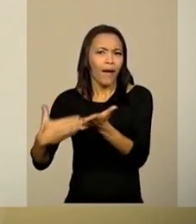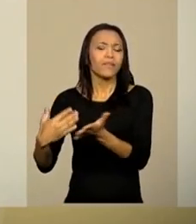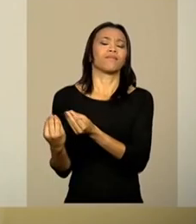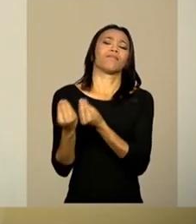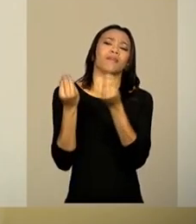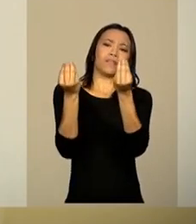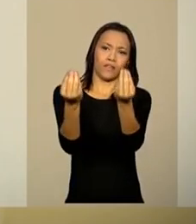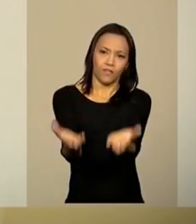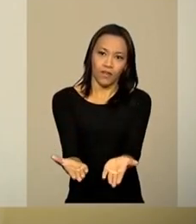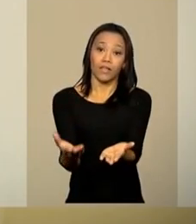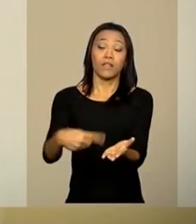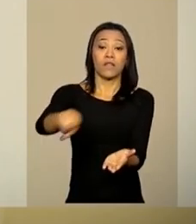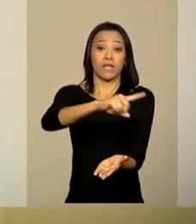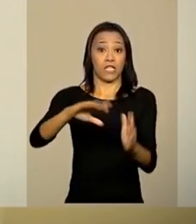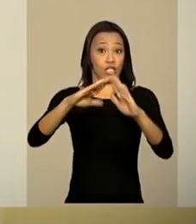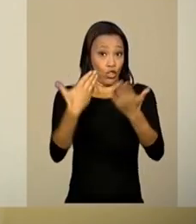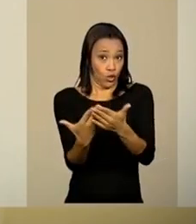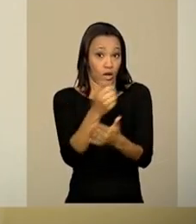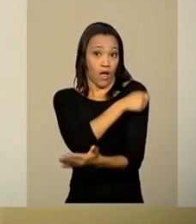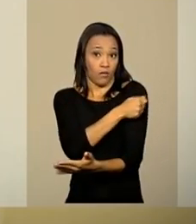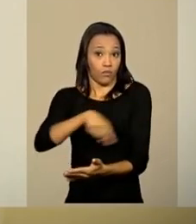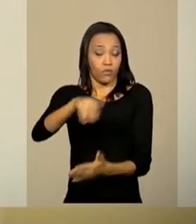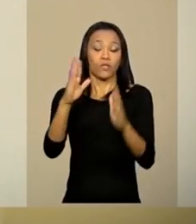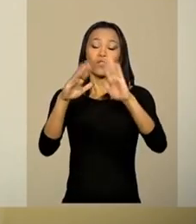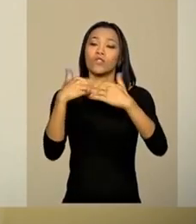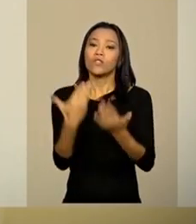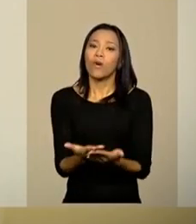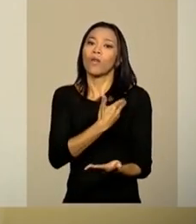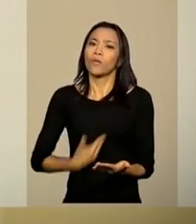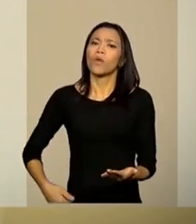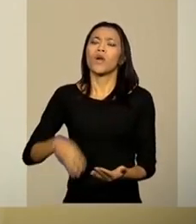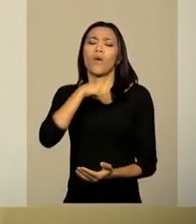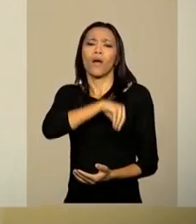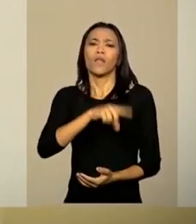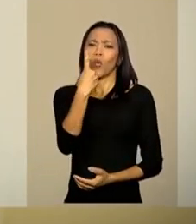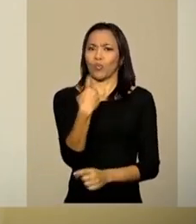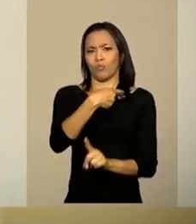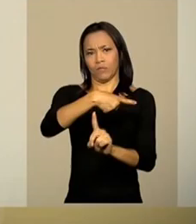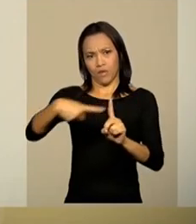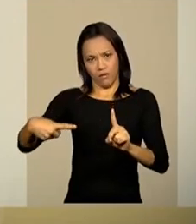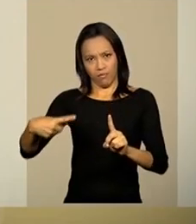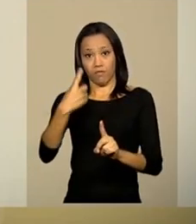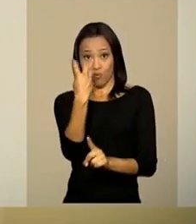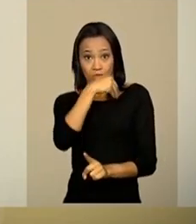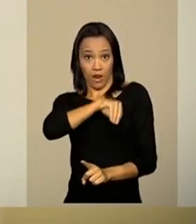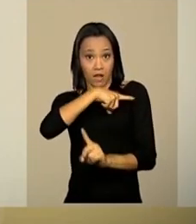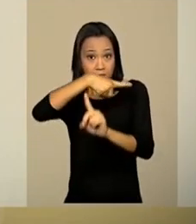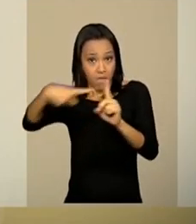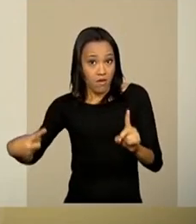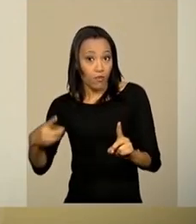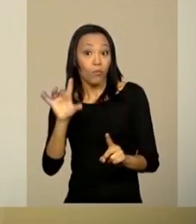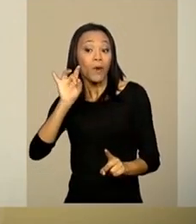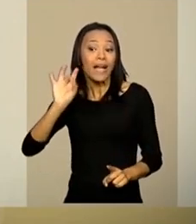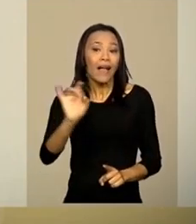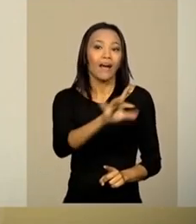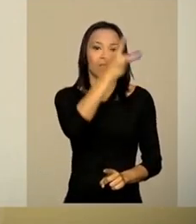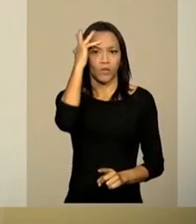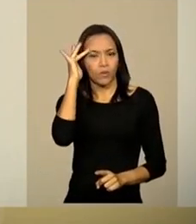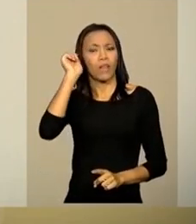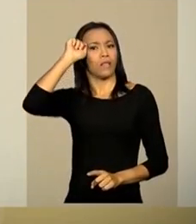estudantes das escolas públicas com renda de até um salário mínimo e meio por pessoa e para negros e